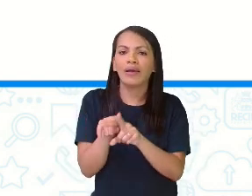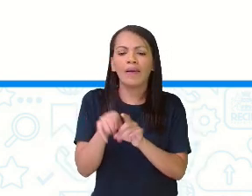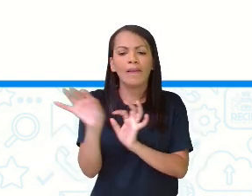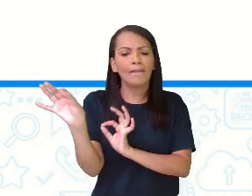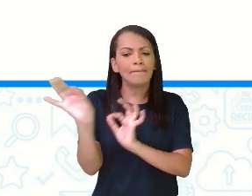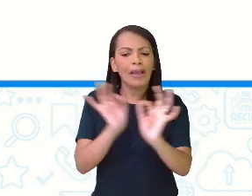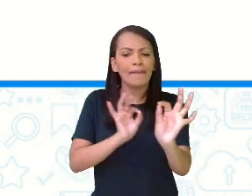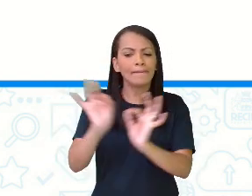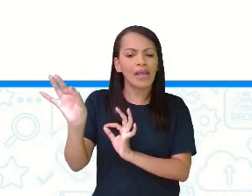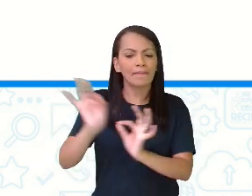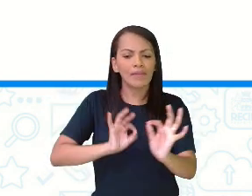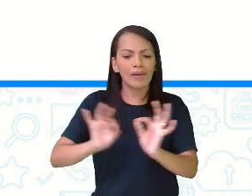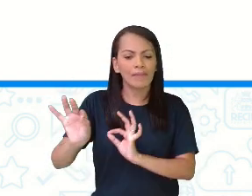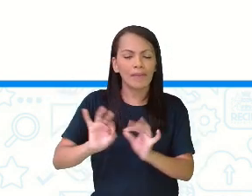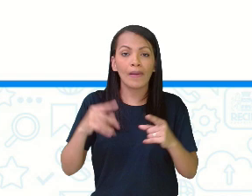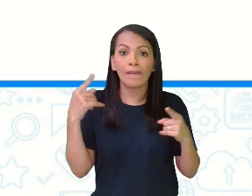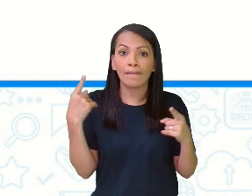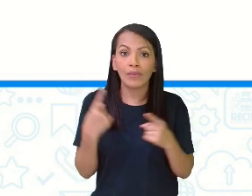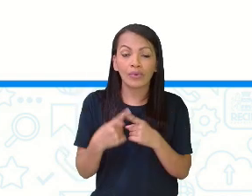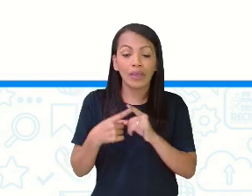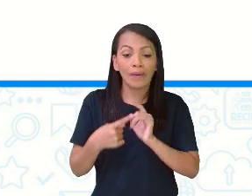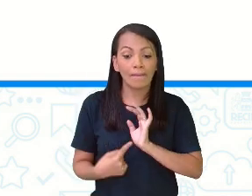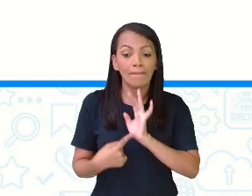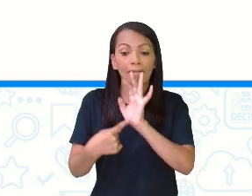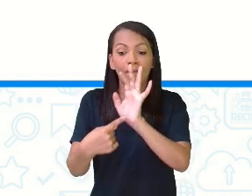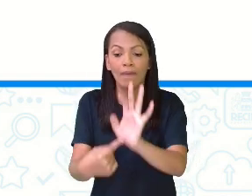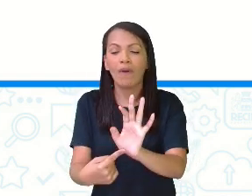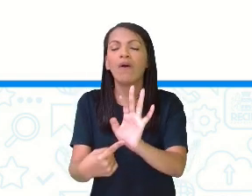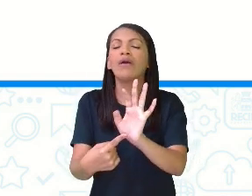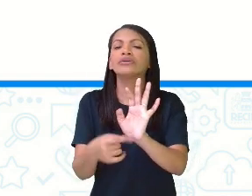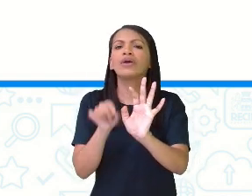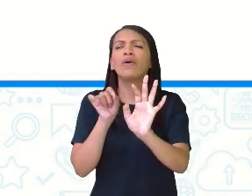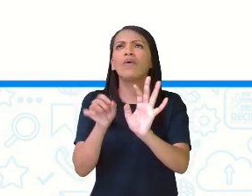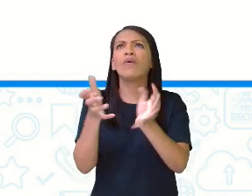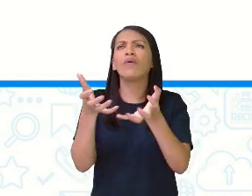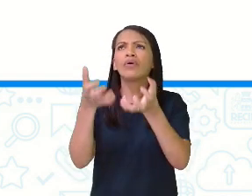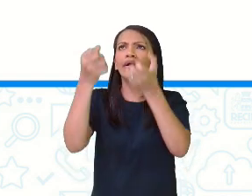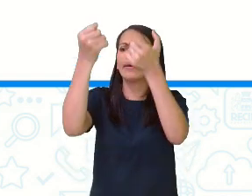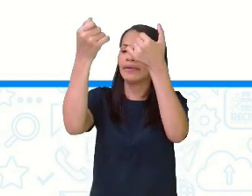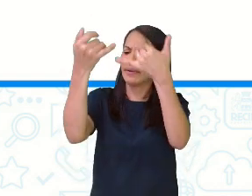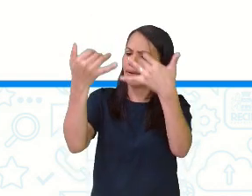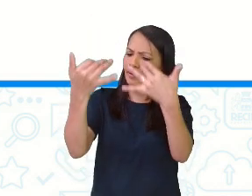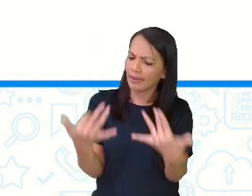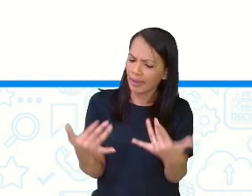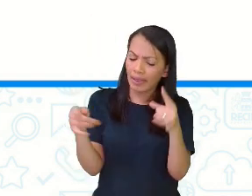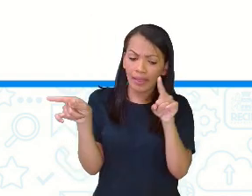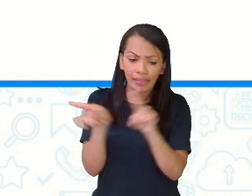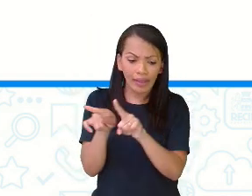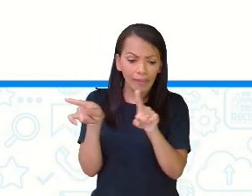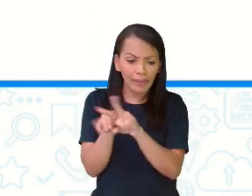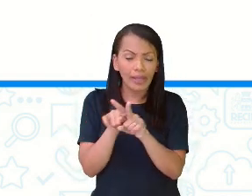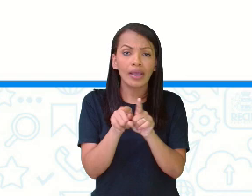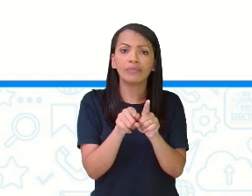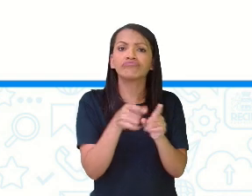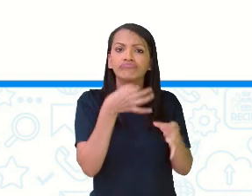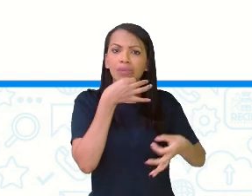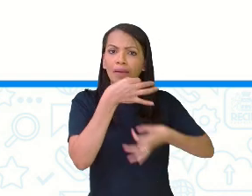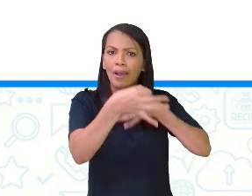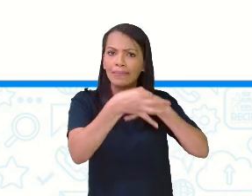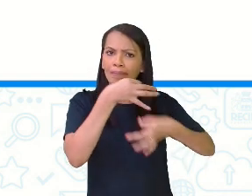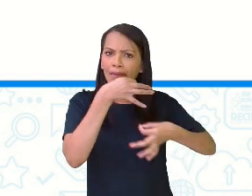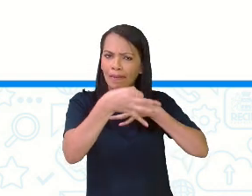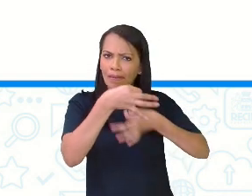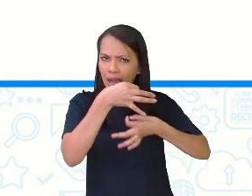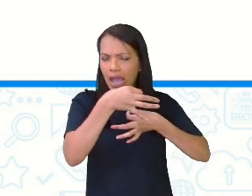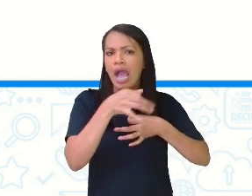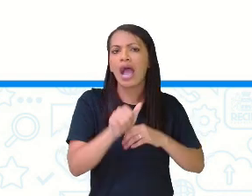ele expõe o que está querendo falar, né, e argumenta. Você viu aí que ele trouxe o motivo das baratas estar